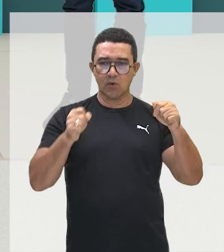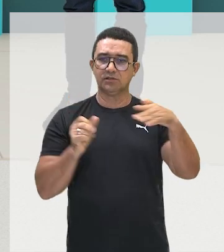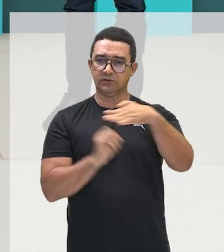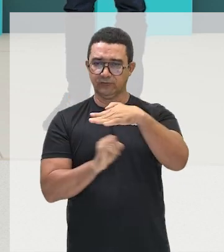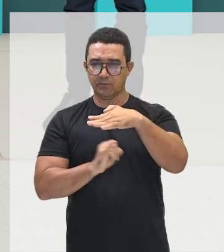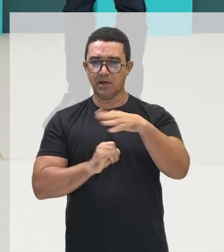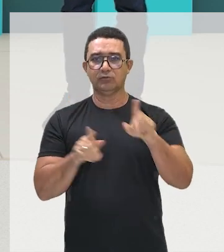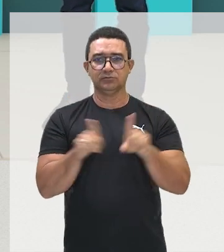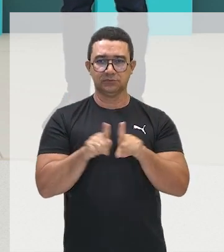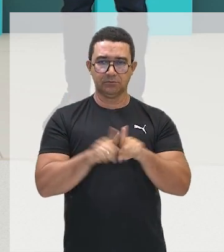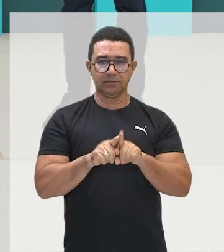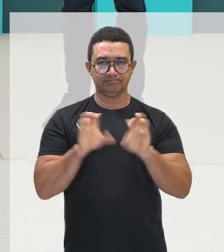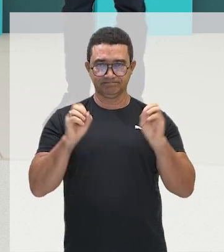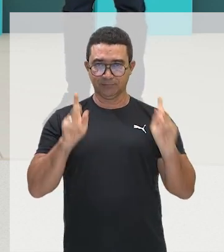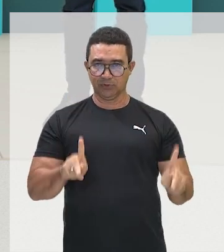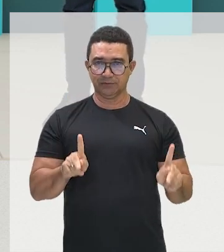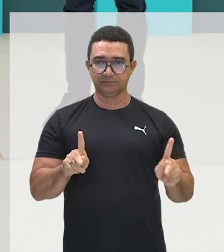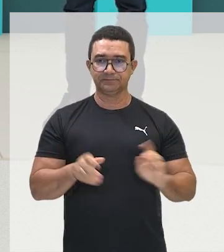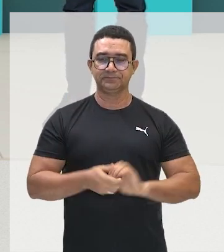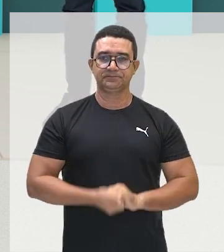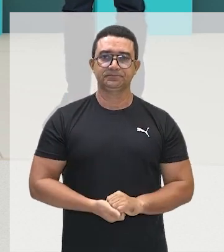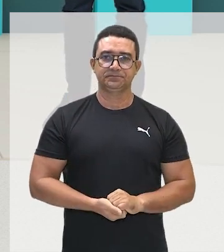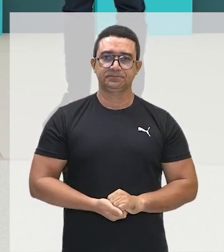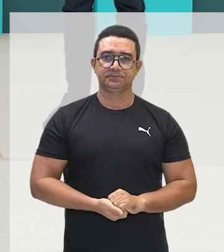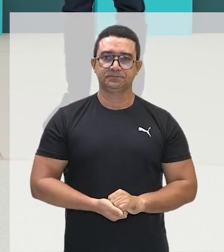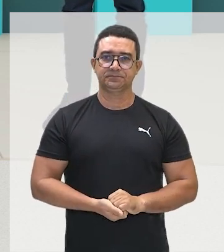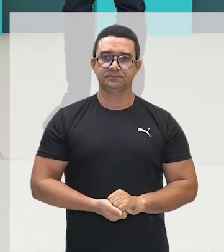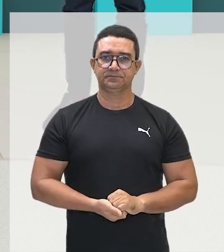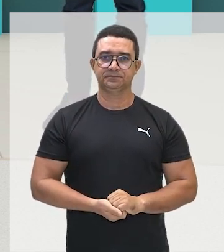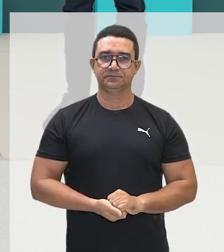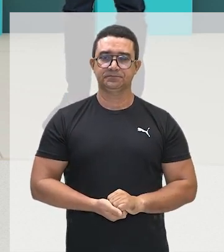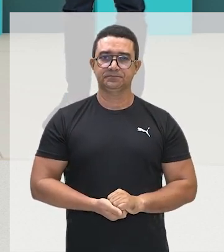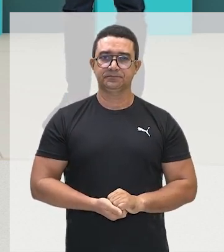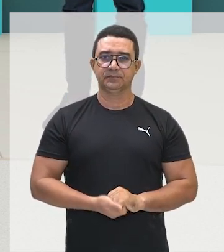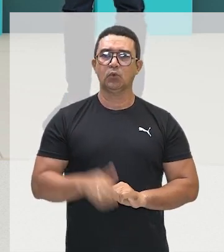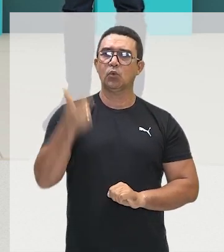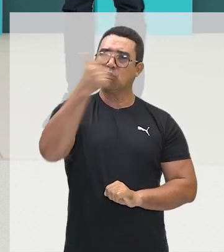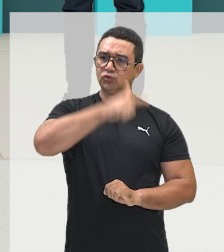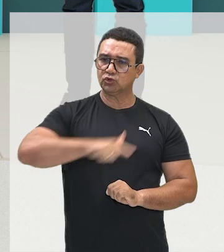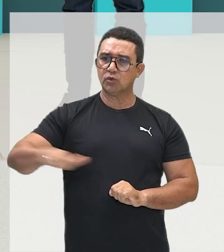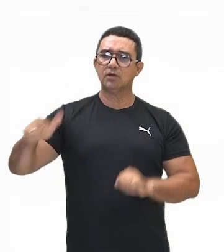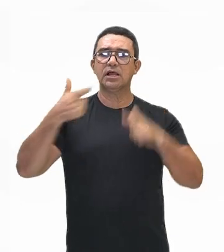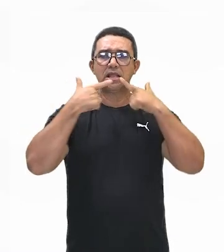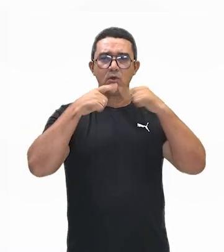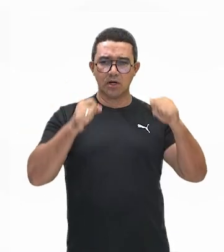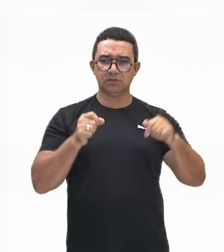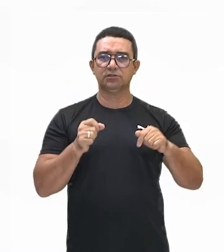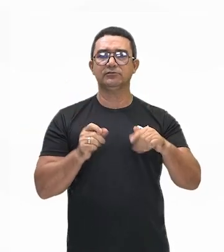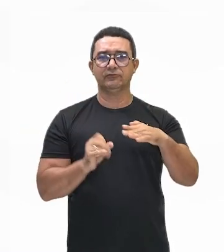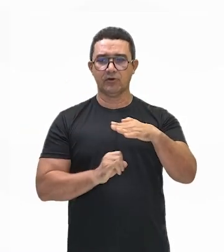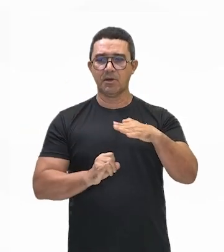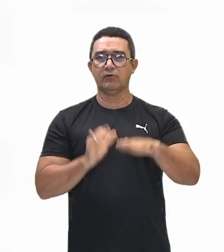formal também, certo, gente? Ainda um pouquinho mais sobre linguagem formal e informal. Vamos lá.